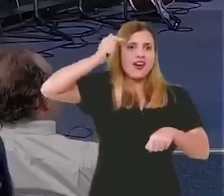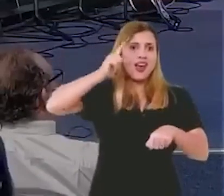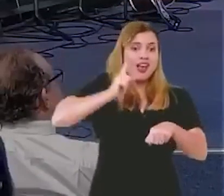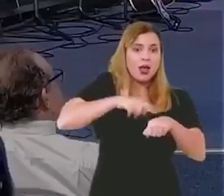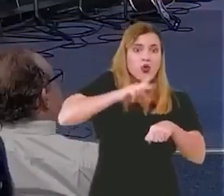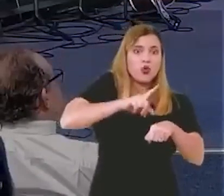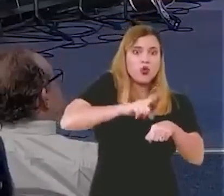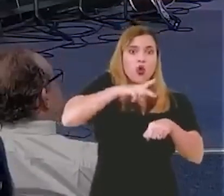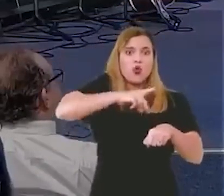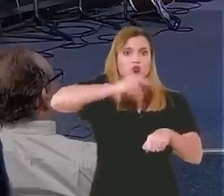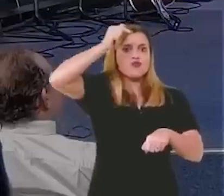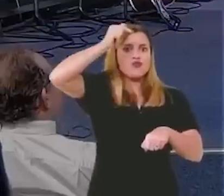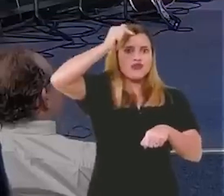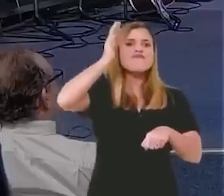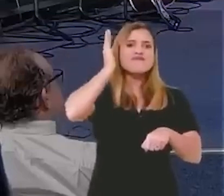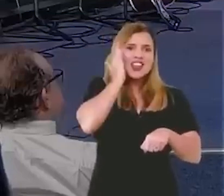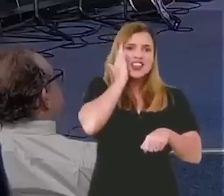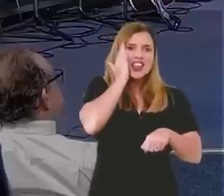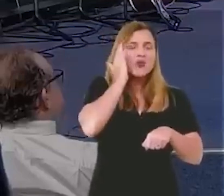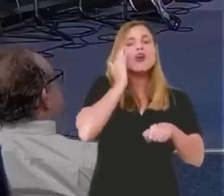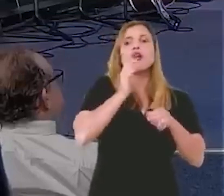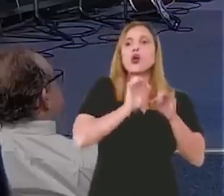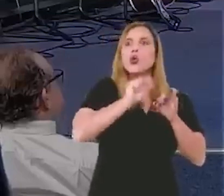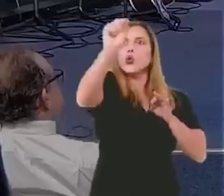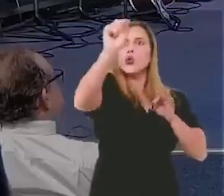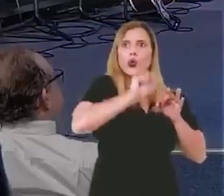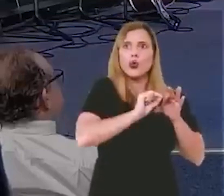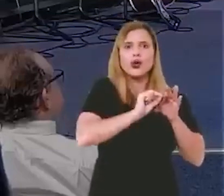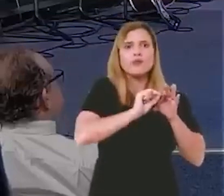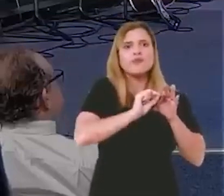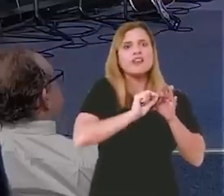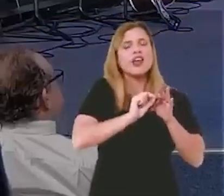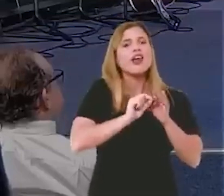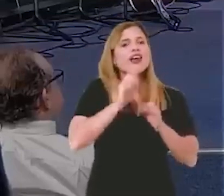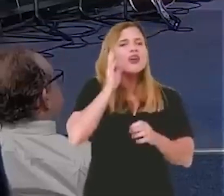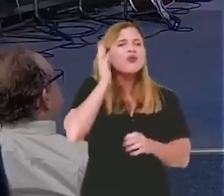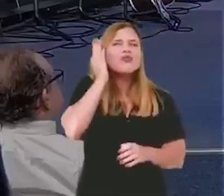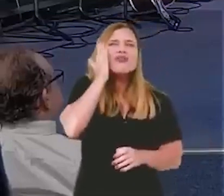contar quantos grãos de areia você consegue entrar na concha da sua mão.